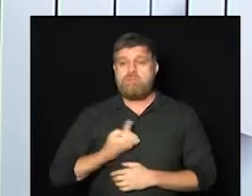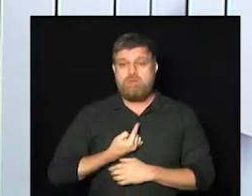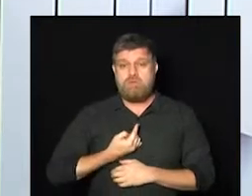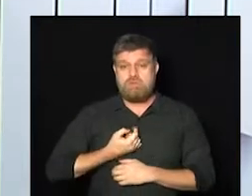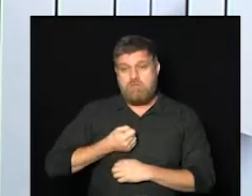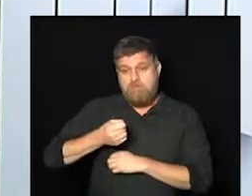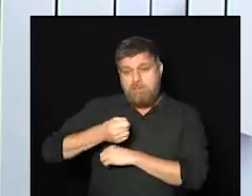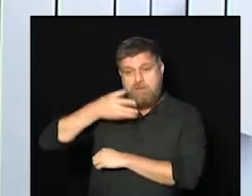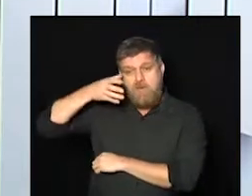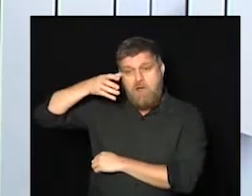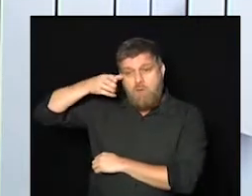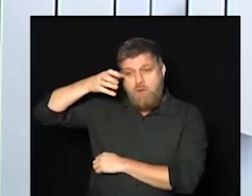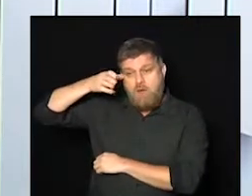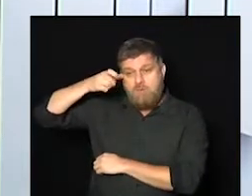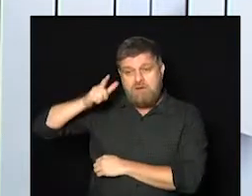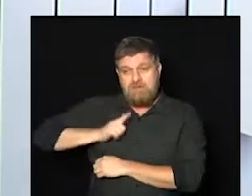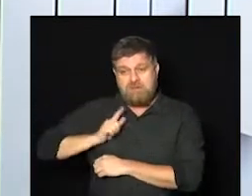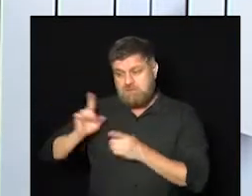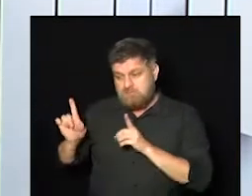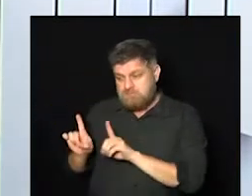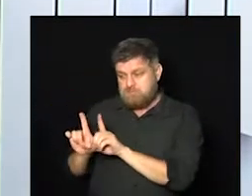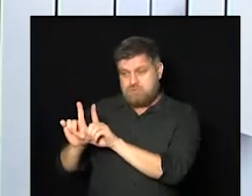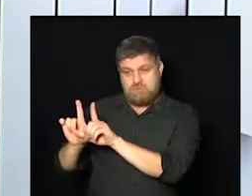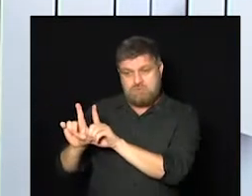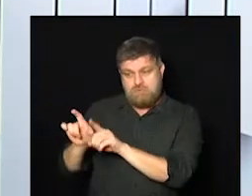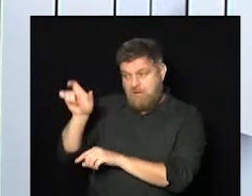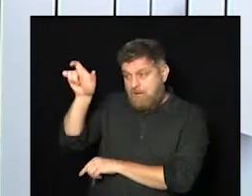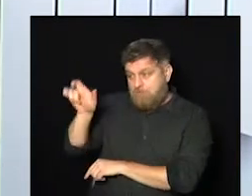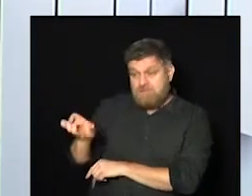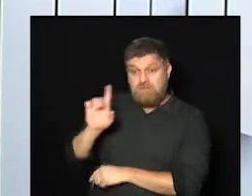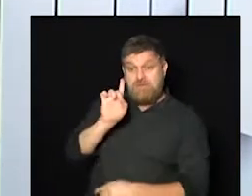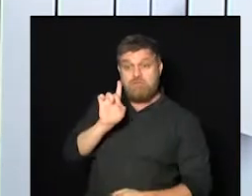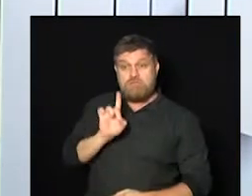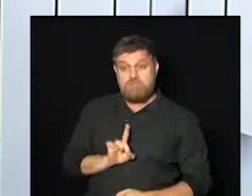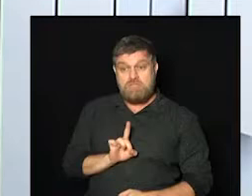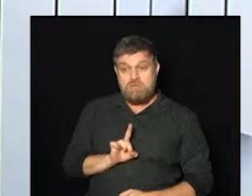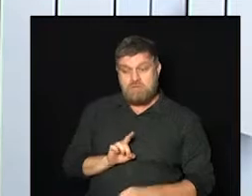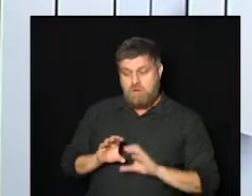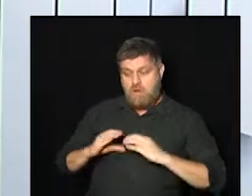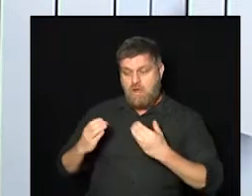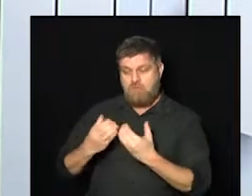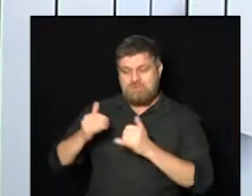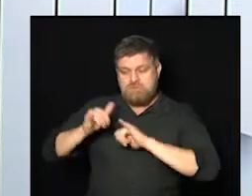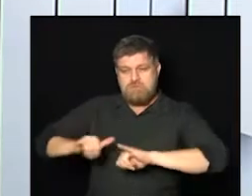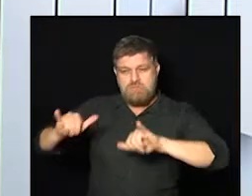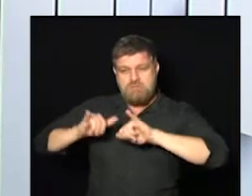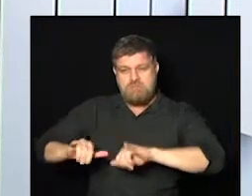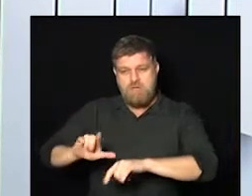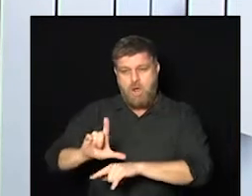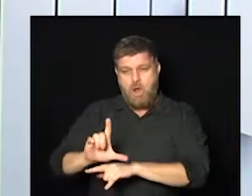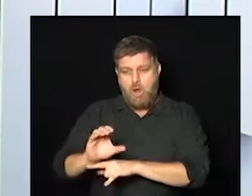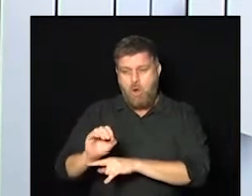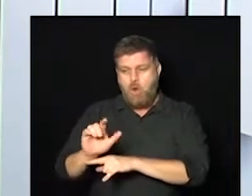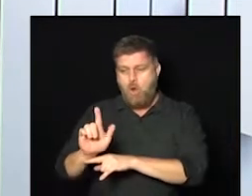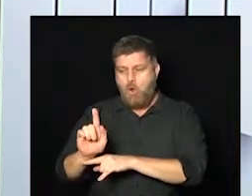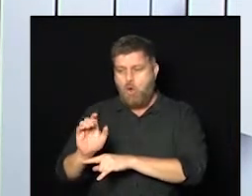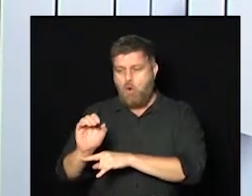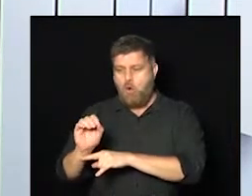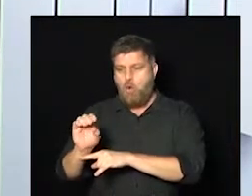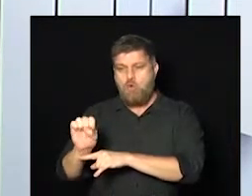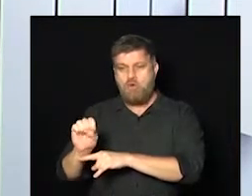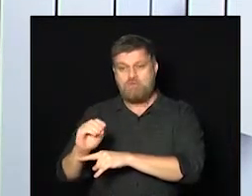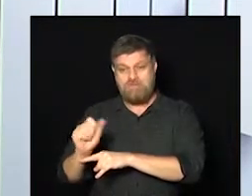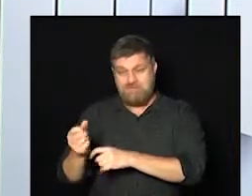repórter, o André Aranha, está ao lado do Guilherme Ferreira, diretor da Comissão de Divulgação de Logosofia, e vai trazer